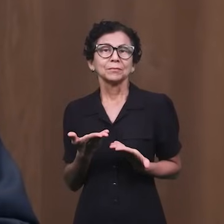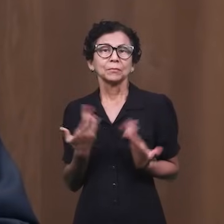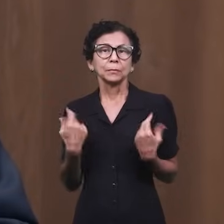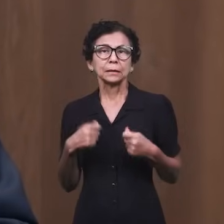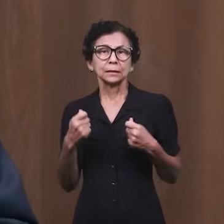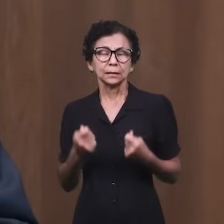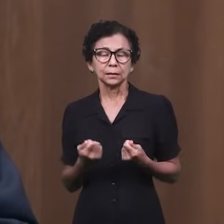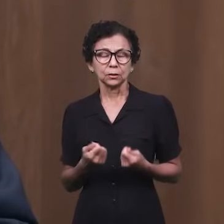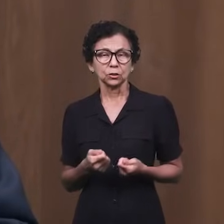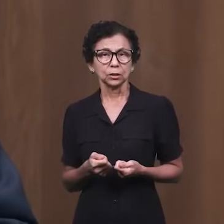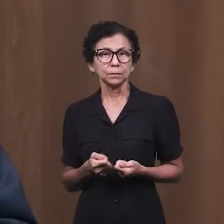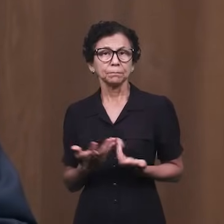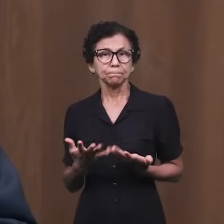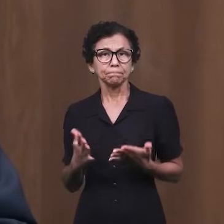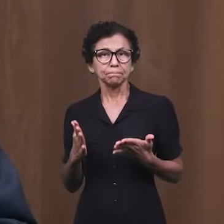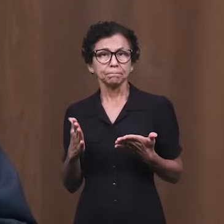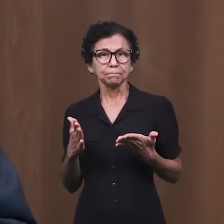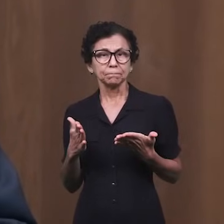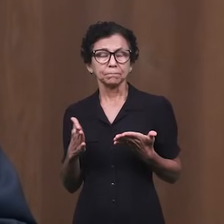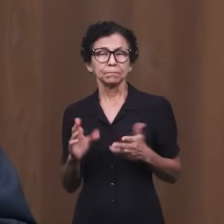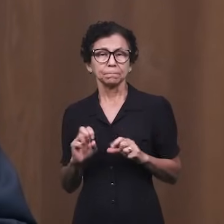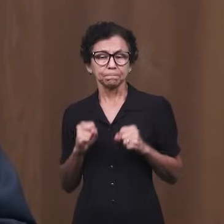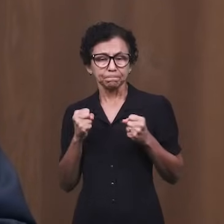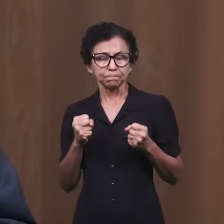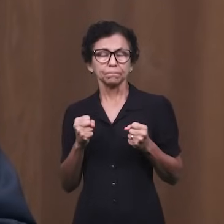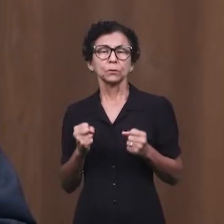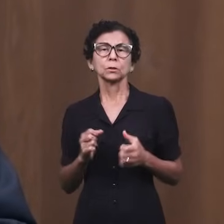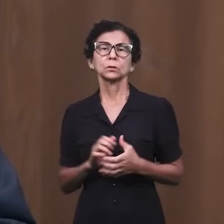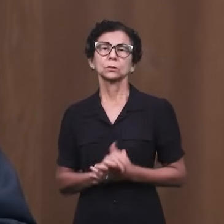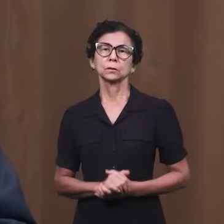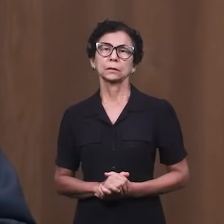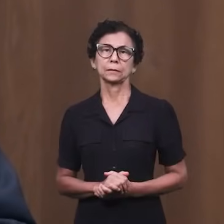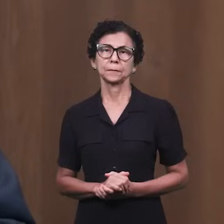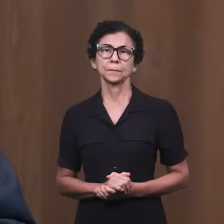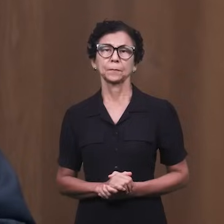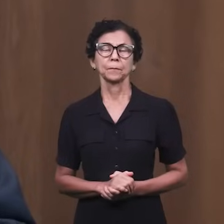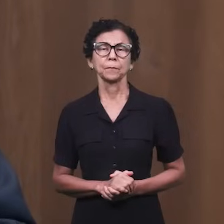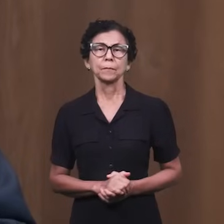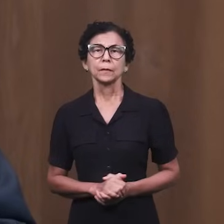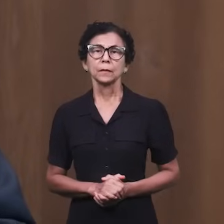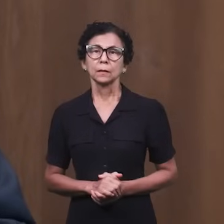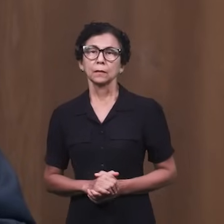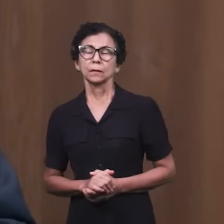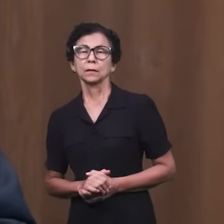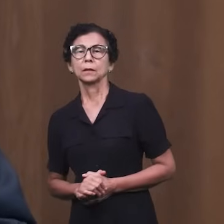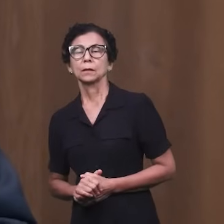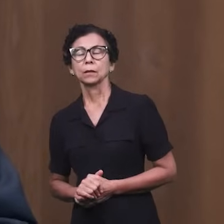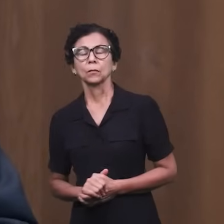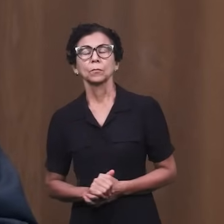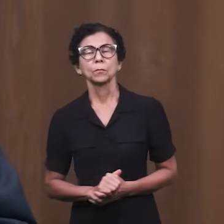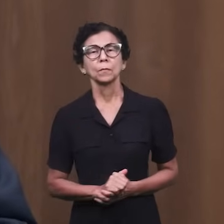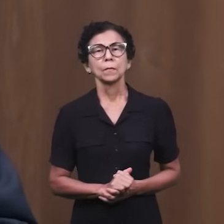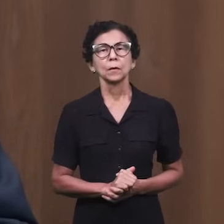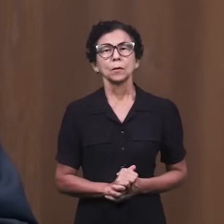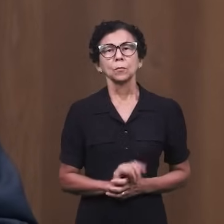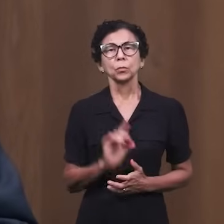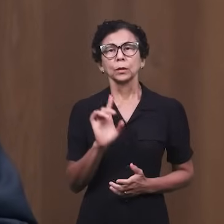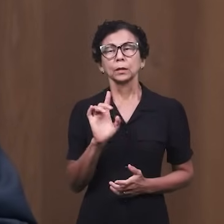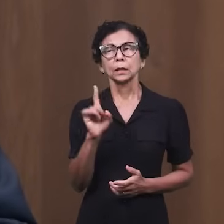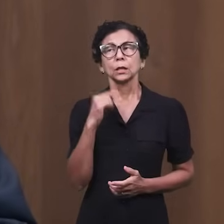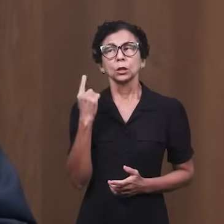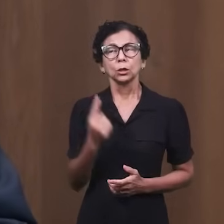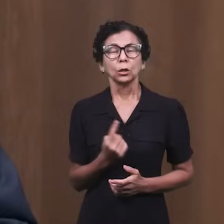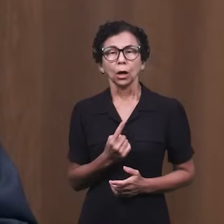por isso que Jesus falou Nem só de pão viverá o homem mas de toda a palavra que sai da boca de Deus então precisa se